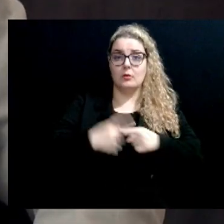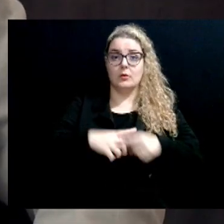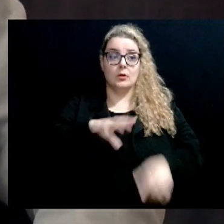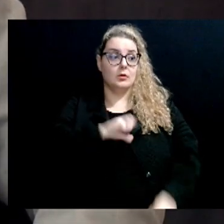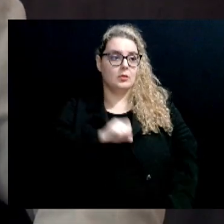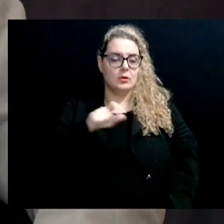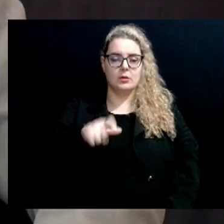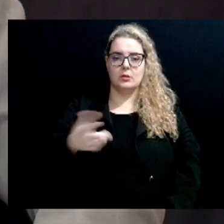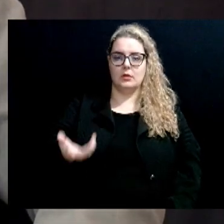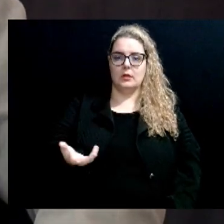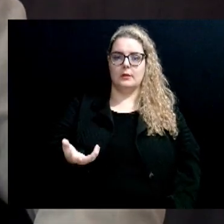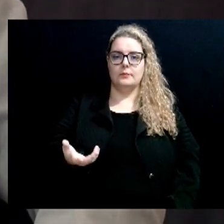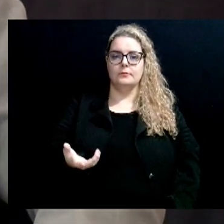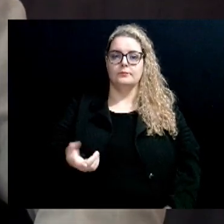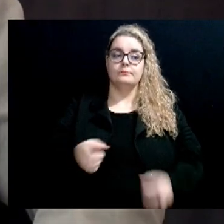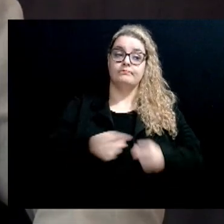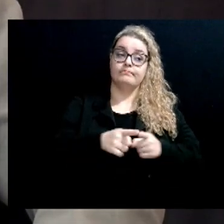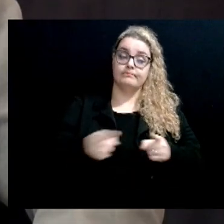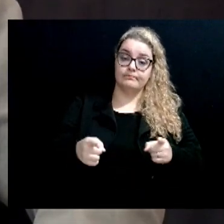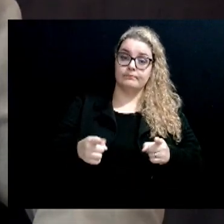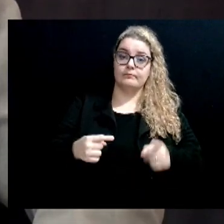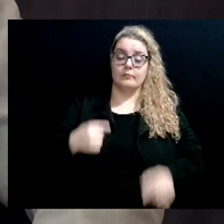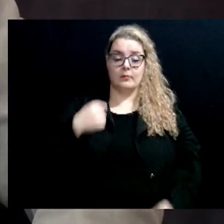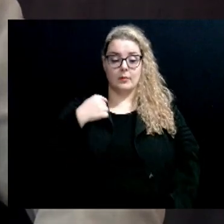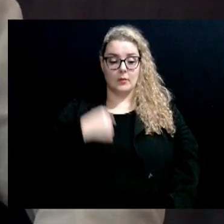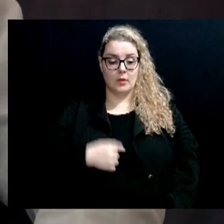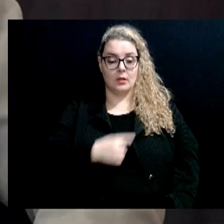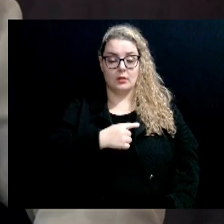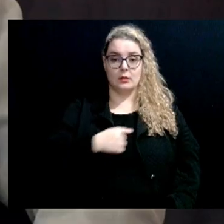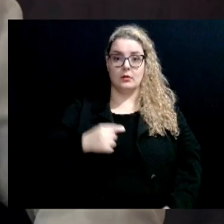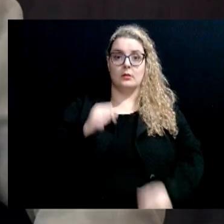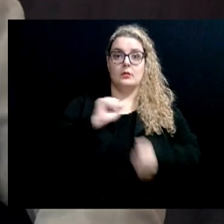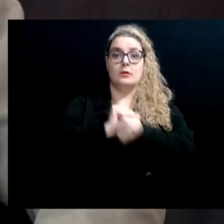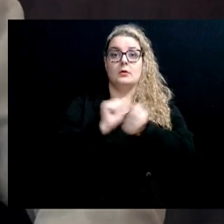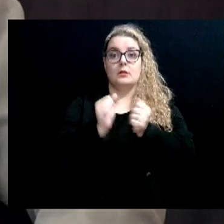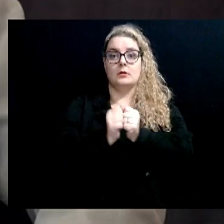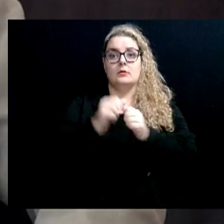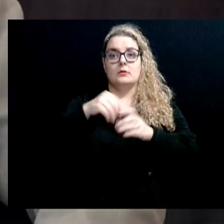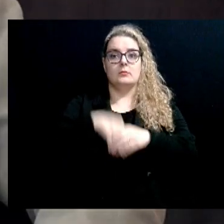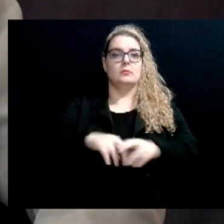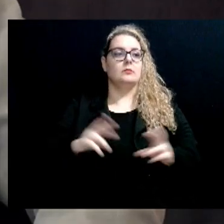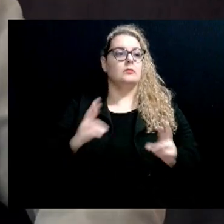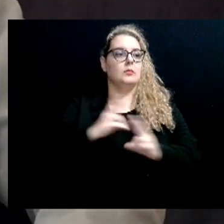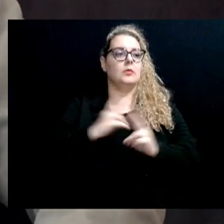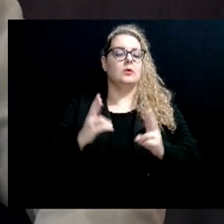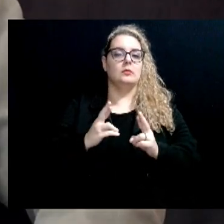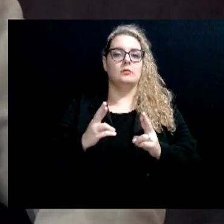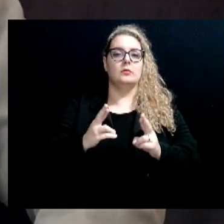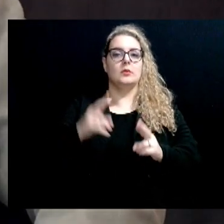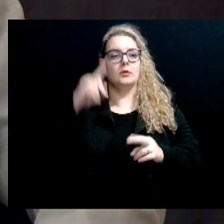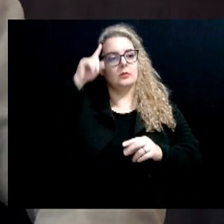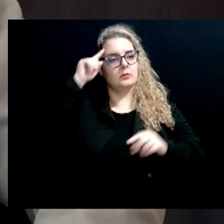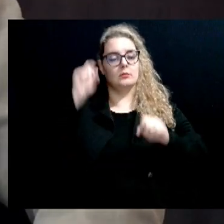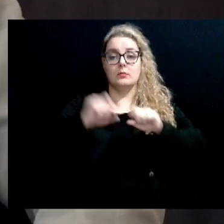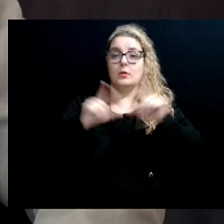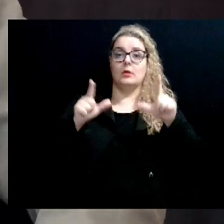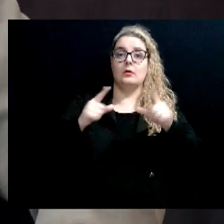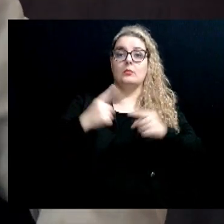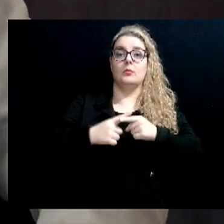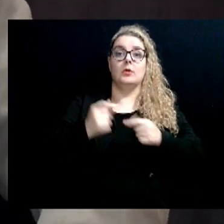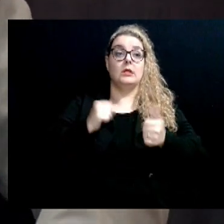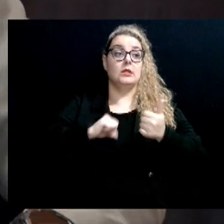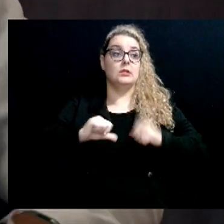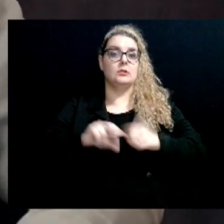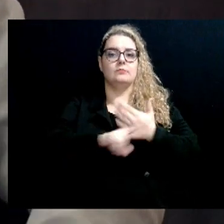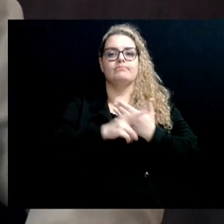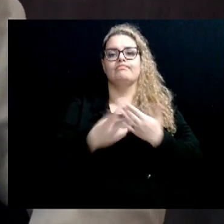longo prazo ela vai se anulando pra caber naquele relacionamento, e um dia ela acorda. Um dia ela acorda por quê? Porque isso gera ansiedade. Porque nem sempre, às vezes vai ter